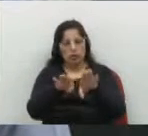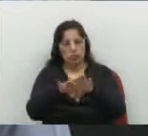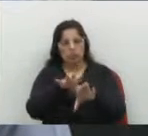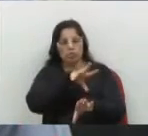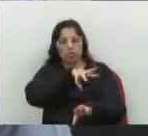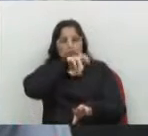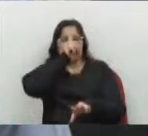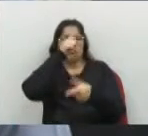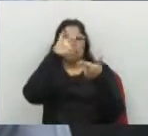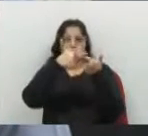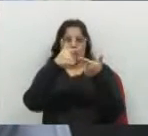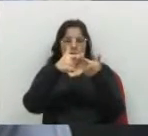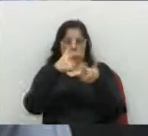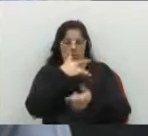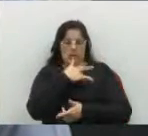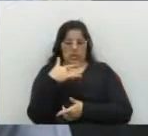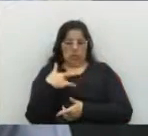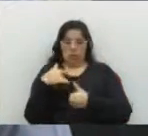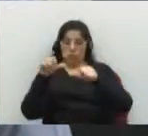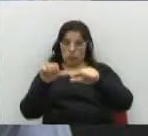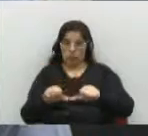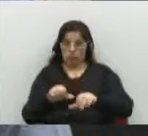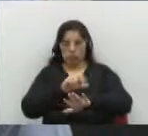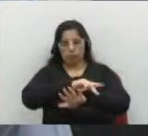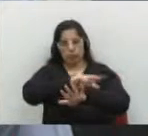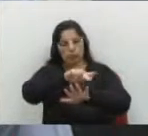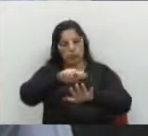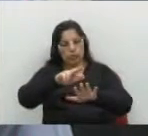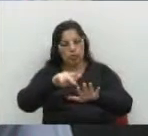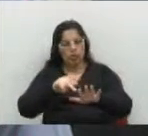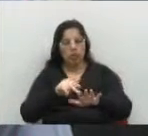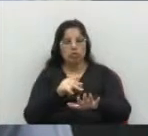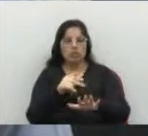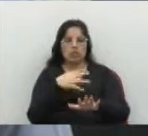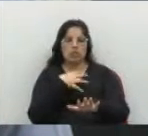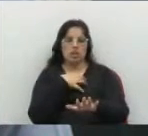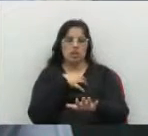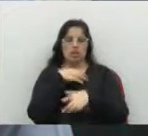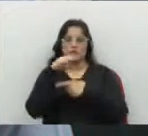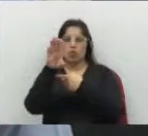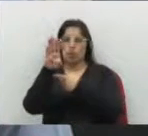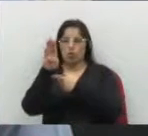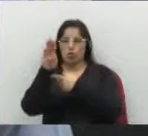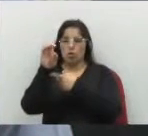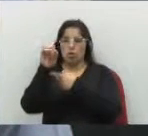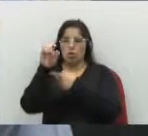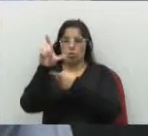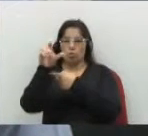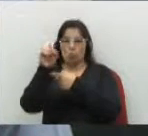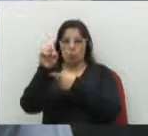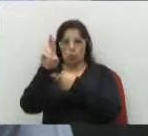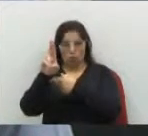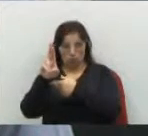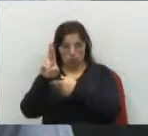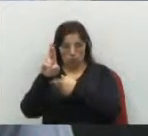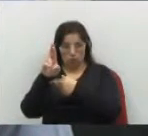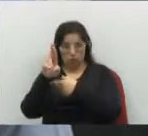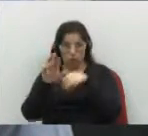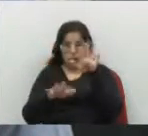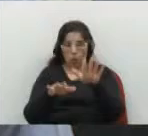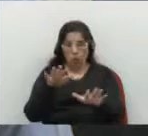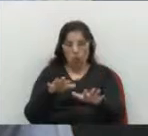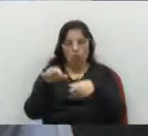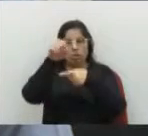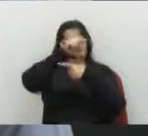pessoas mais suscetíveis. Em algumas variedades de bolor, os filamentos de raiz produzem substâncias tóxicas, chamadas